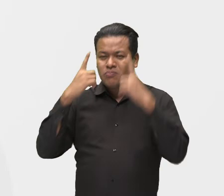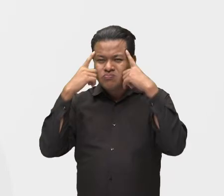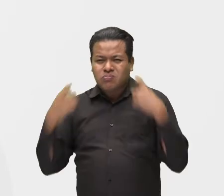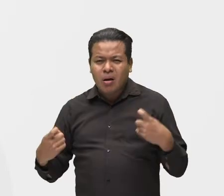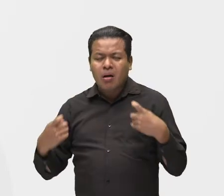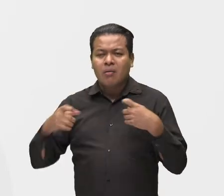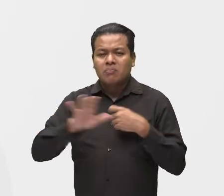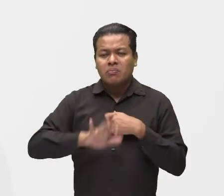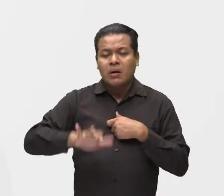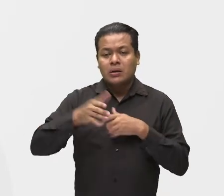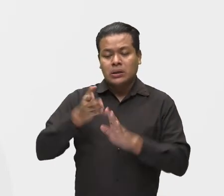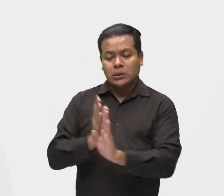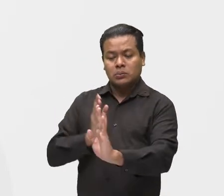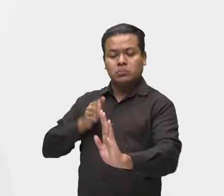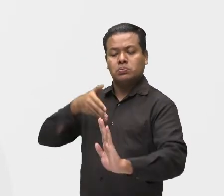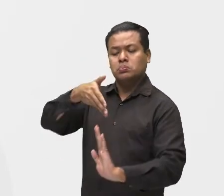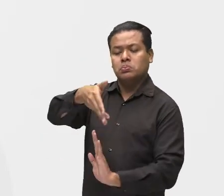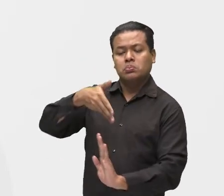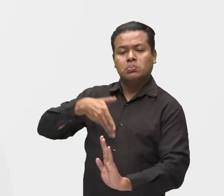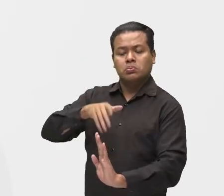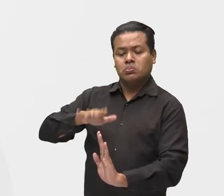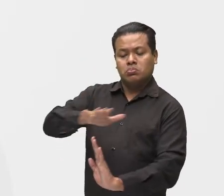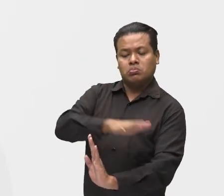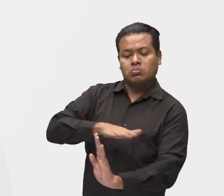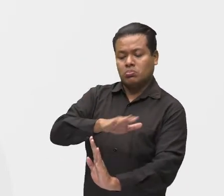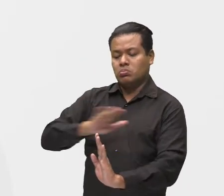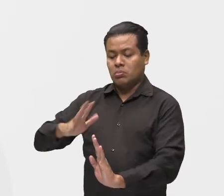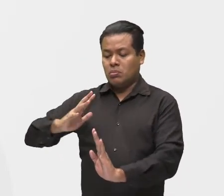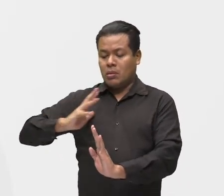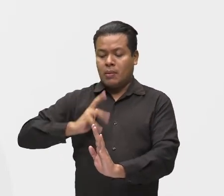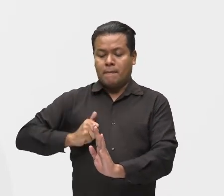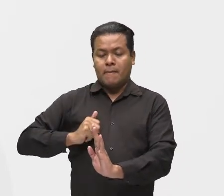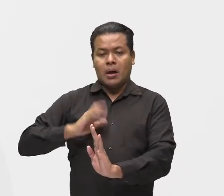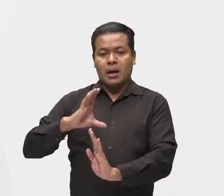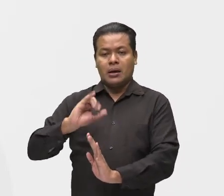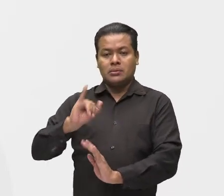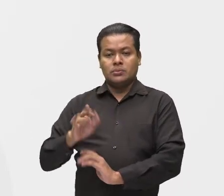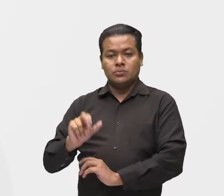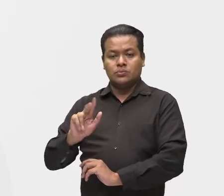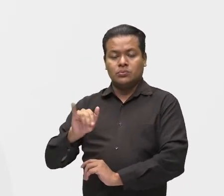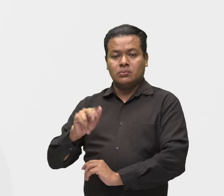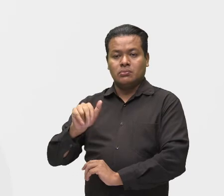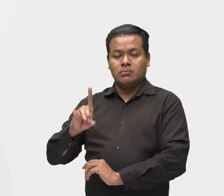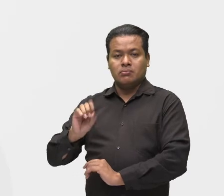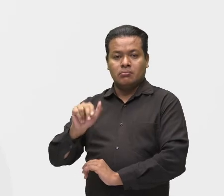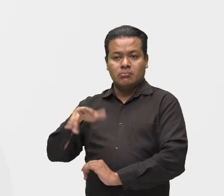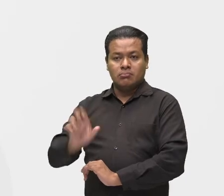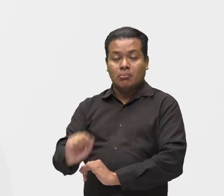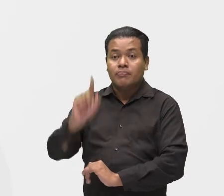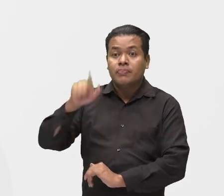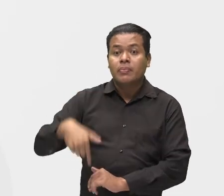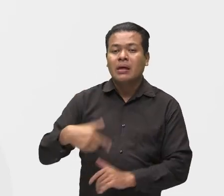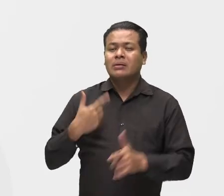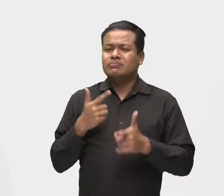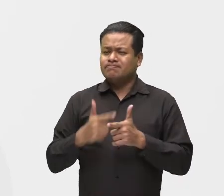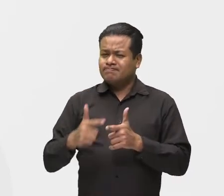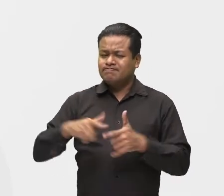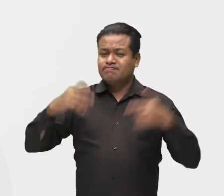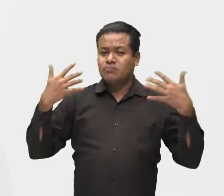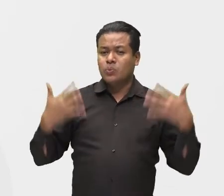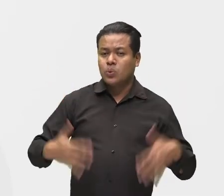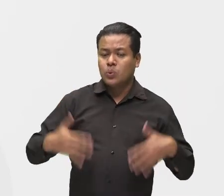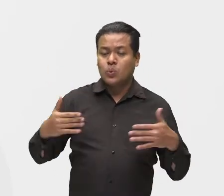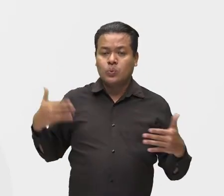na área ali, né, da Palestina, da Cisjordânia, né? É uma área que é muito problemática